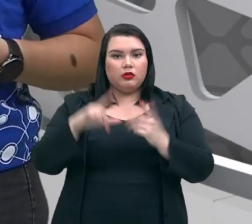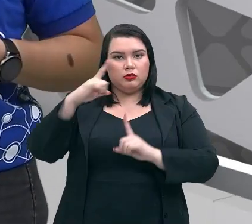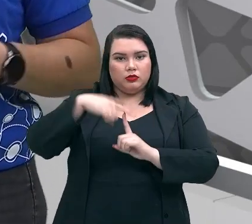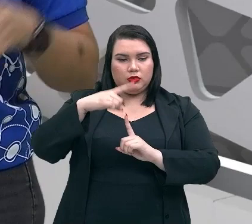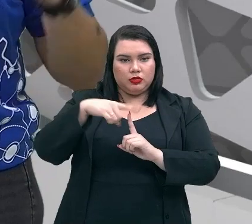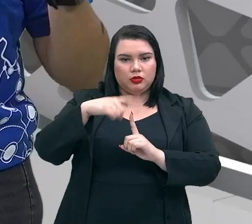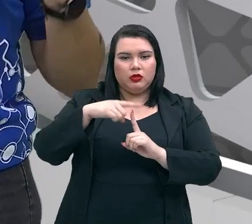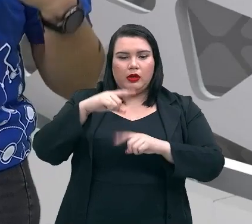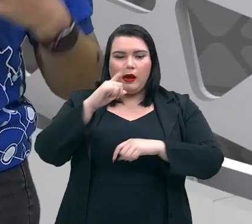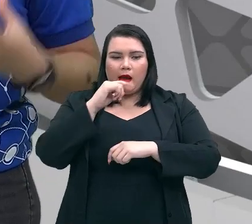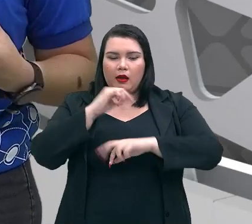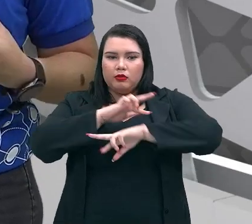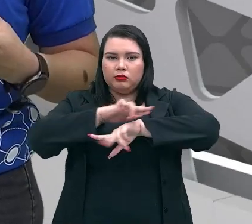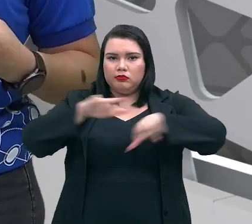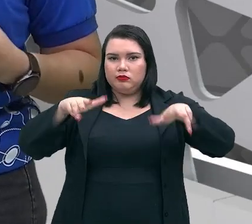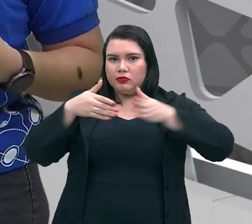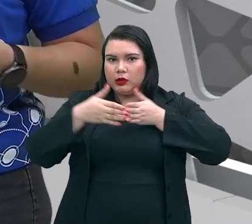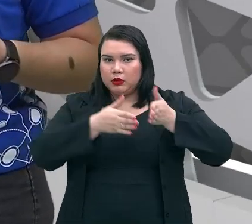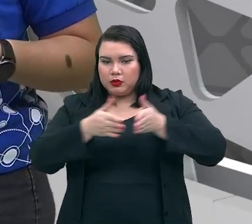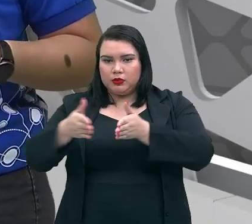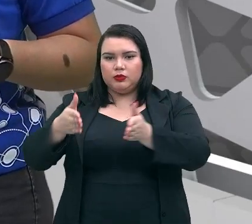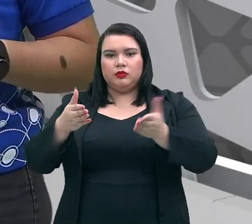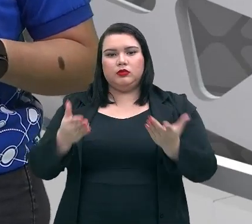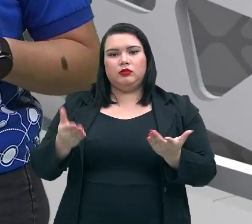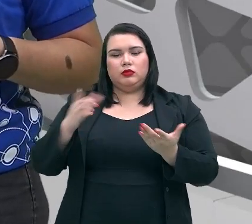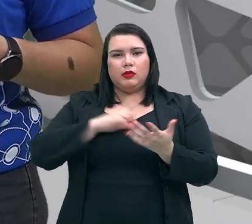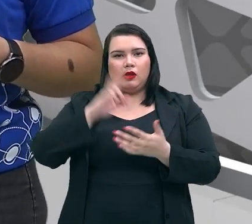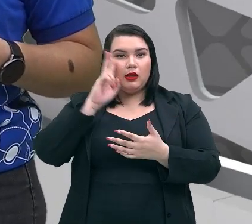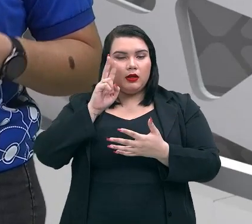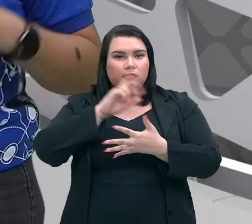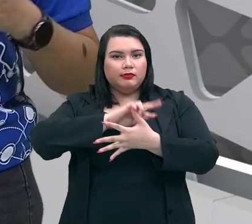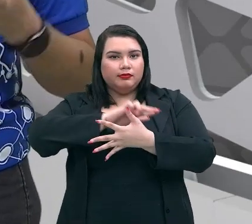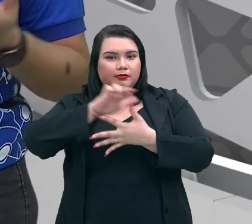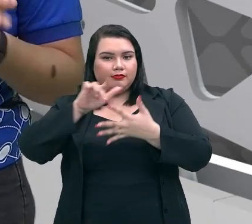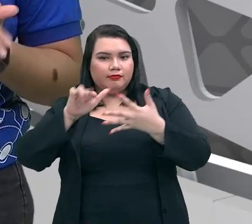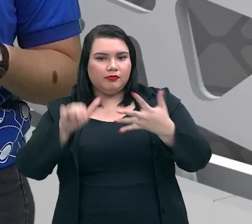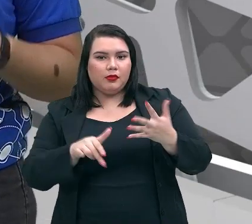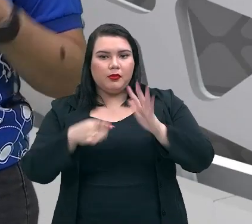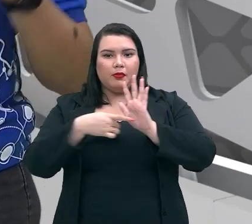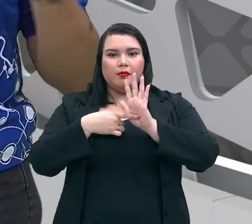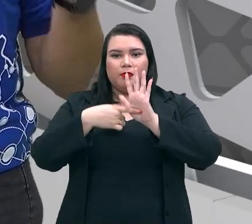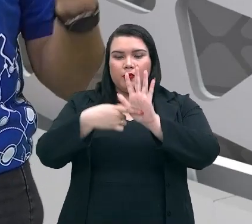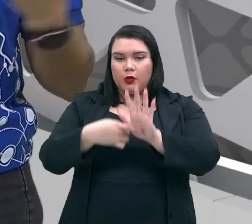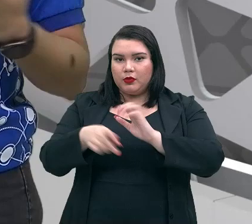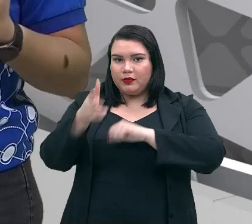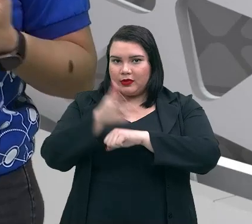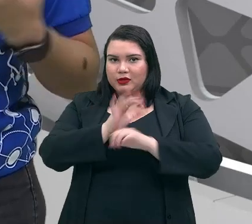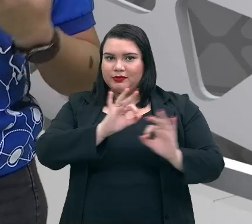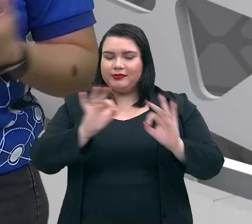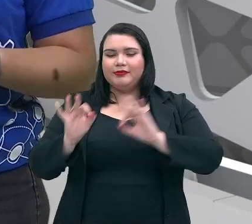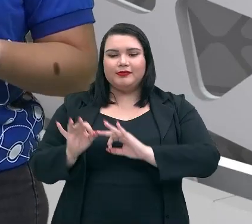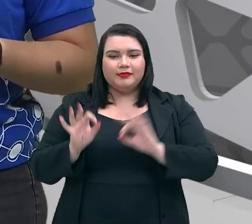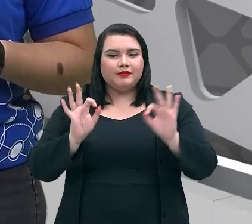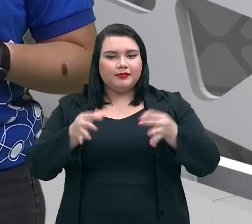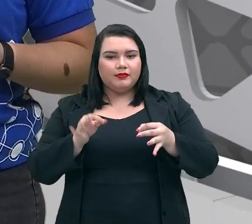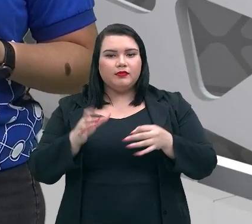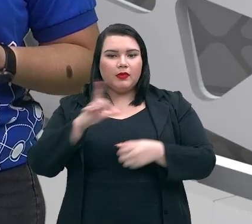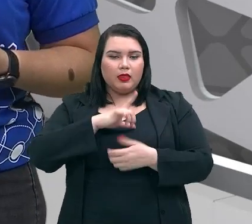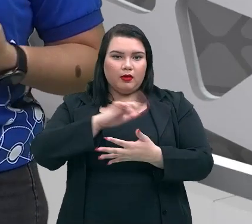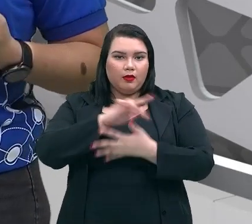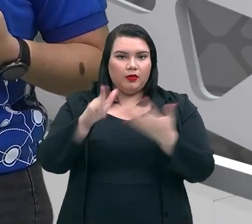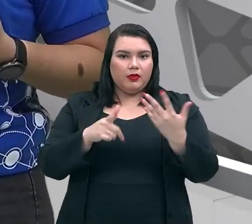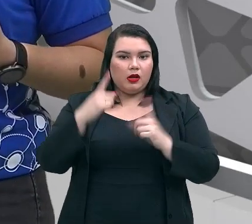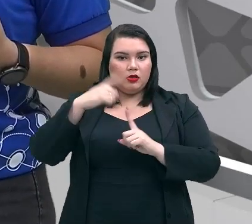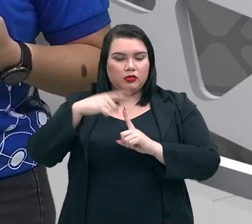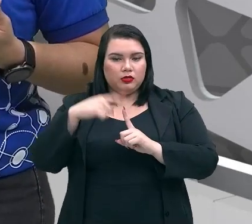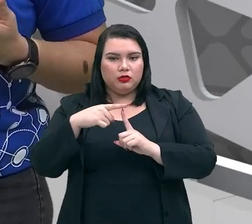bacias hidrográficas que nós temos, o anastomosado, né, o medriante. Então, a gente observa diferentes tipos de